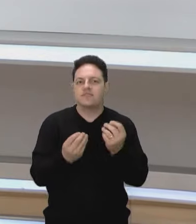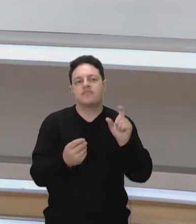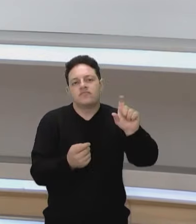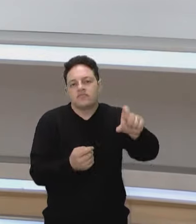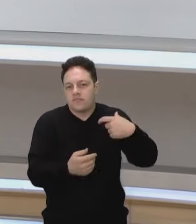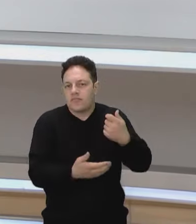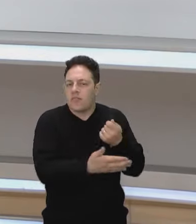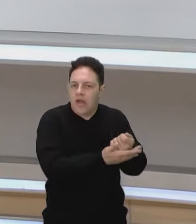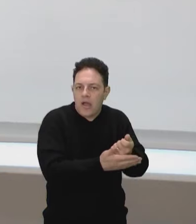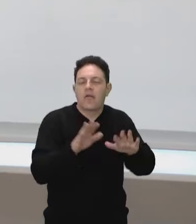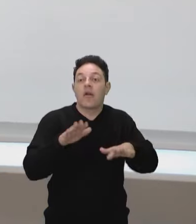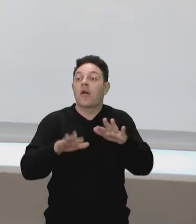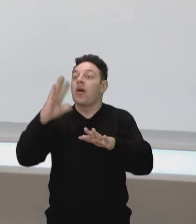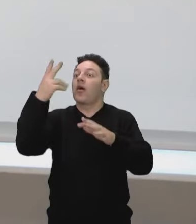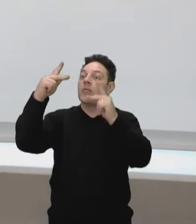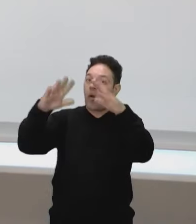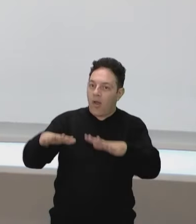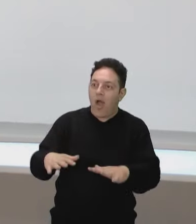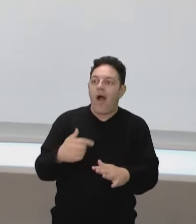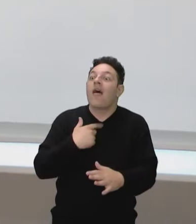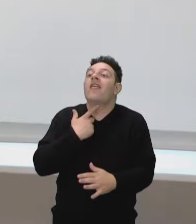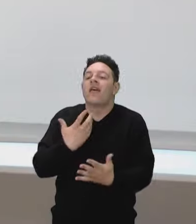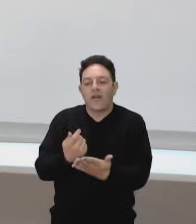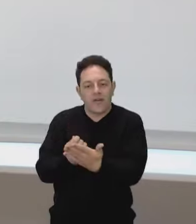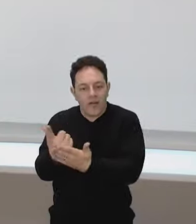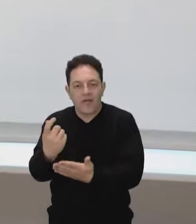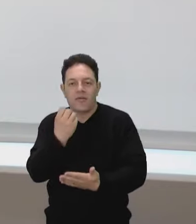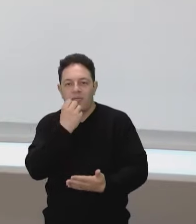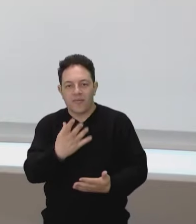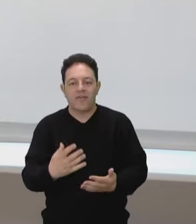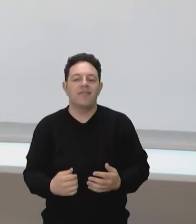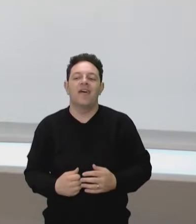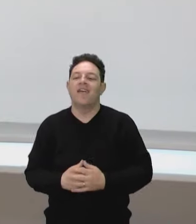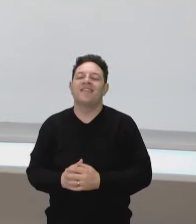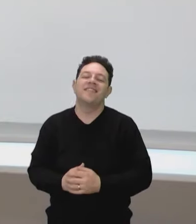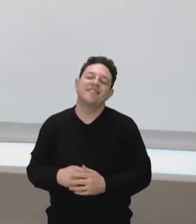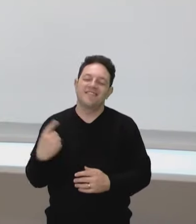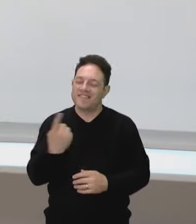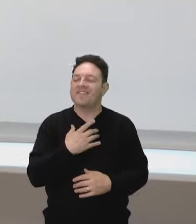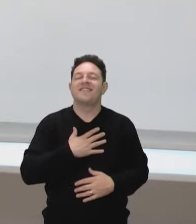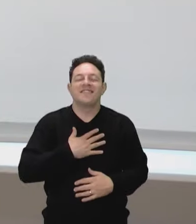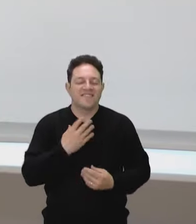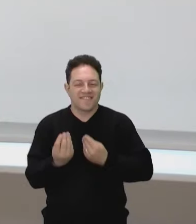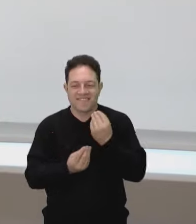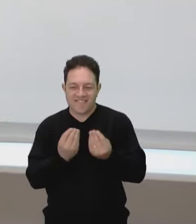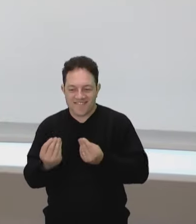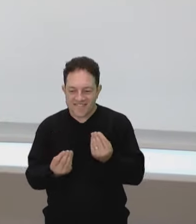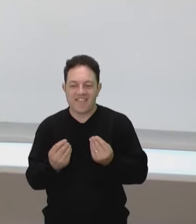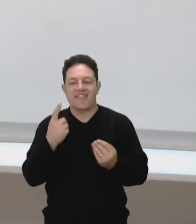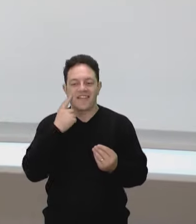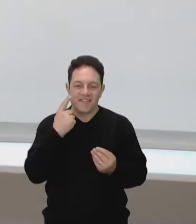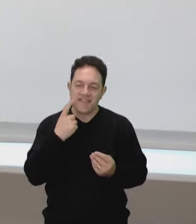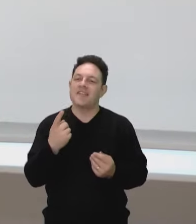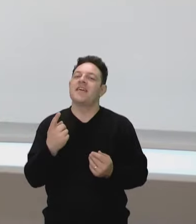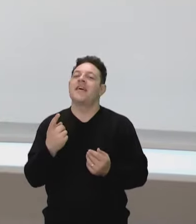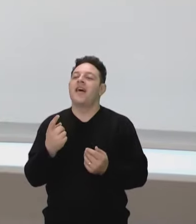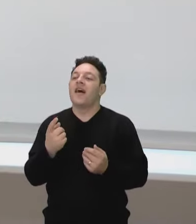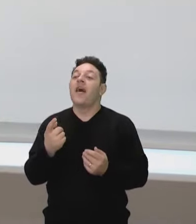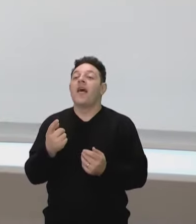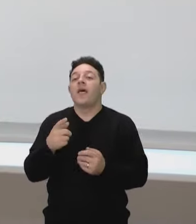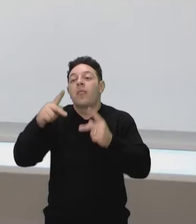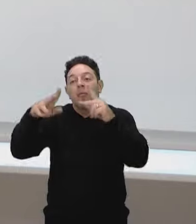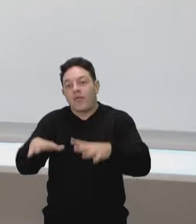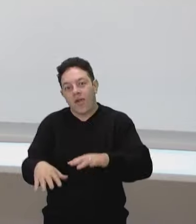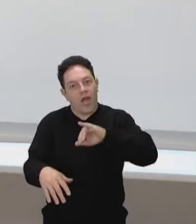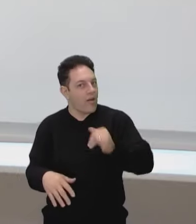crédito, tem uma promoção também. A gente gosta de ter de ter esse dinheirinho para adquirir essa promoção. Quem não gosta